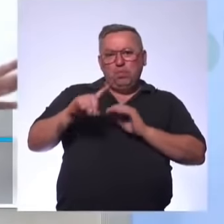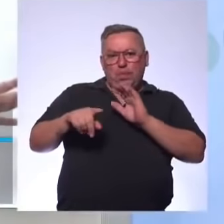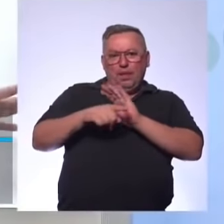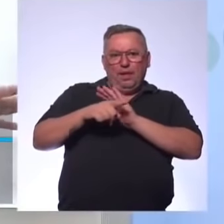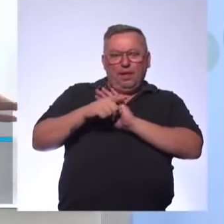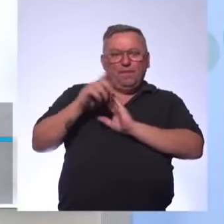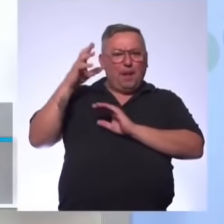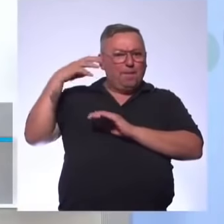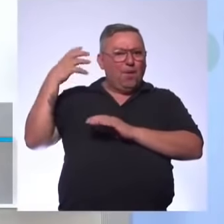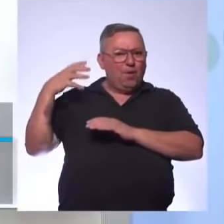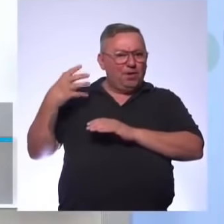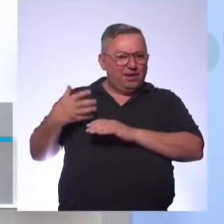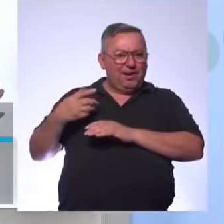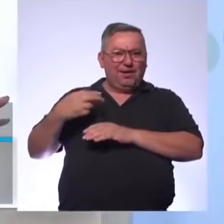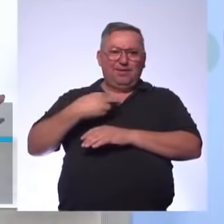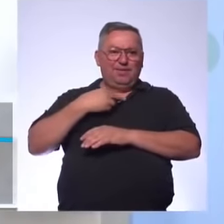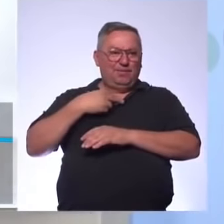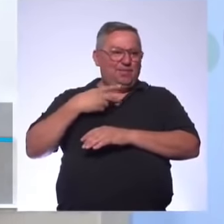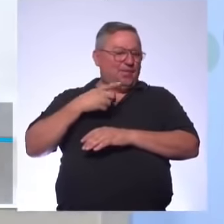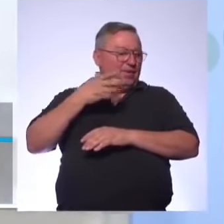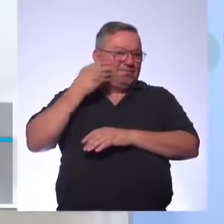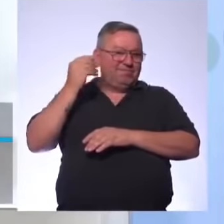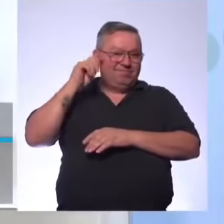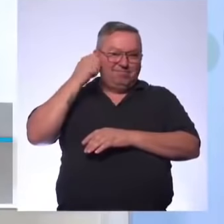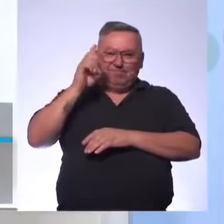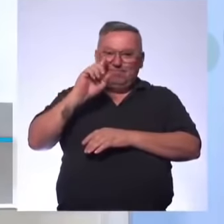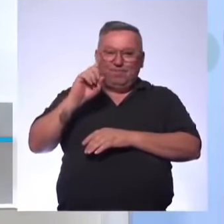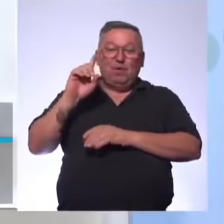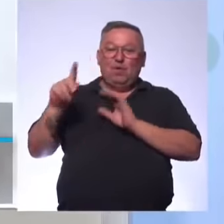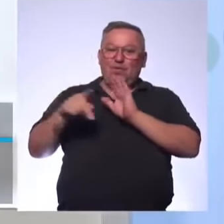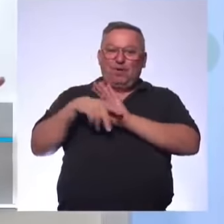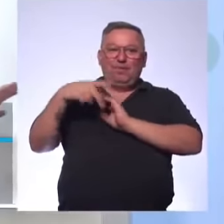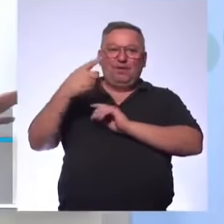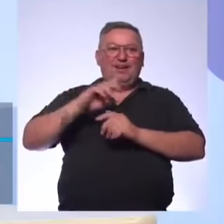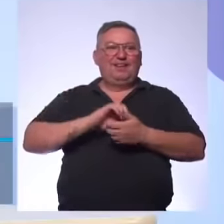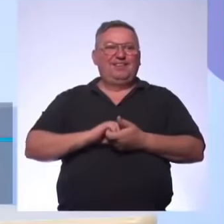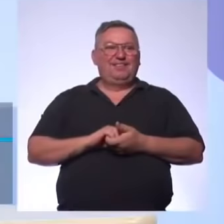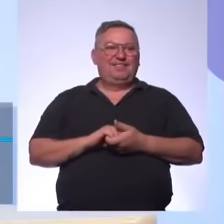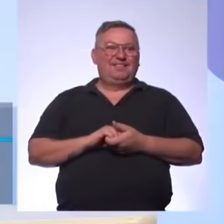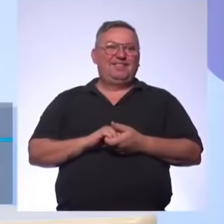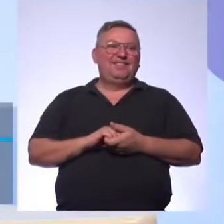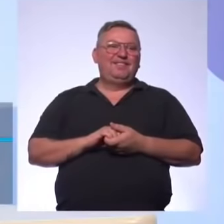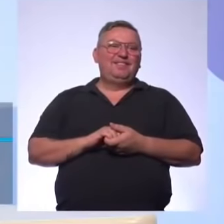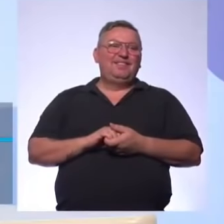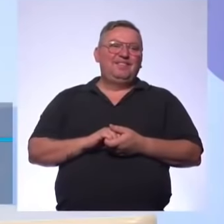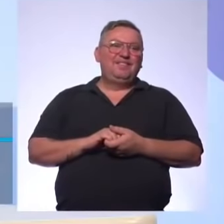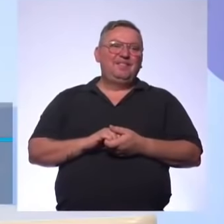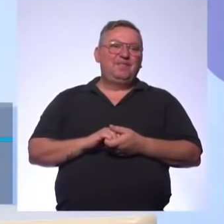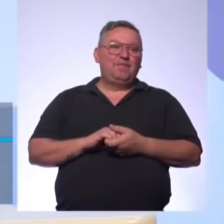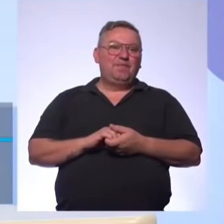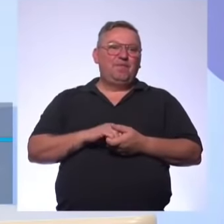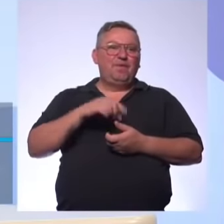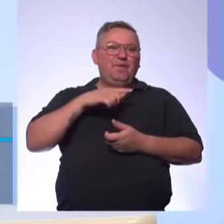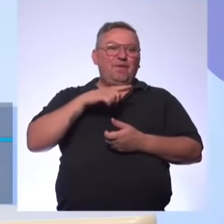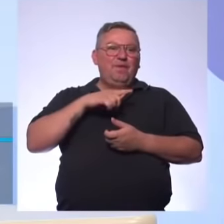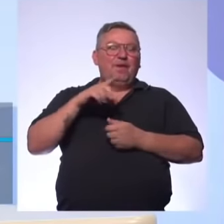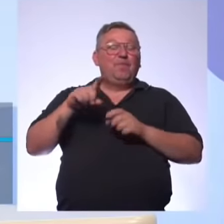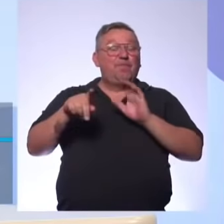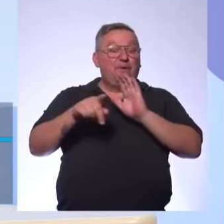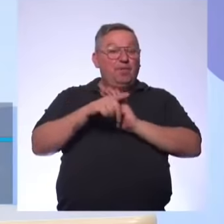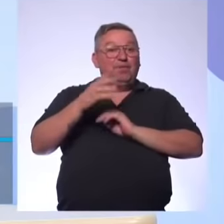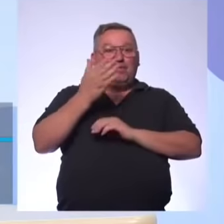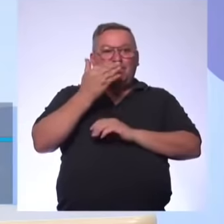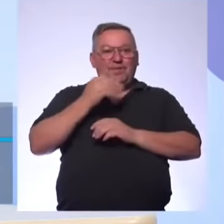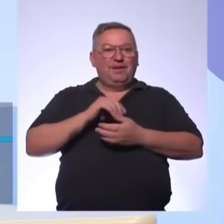autorais é da Mônica na minha aula não pode ter Black Cat o gato preto é só dela também Jó gente tem que ir na minha emoji de comida